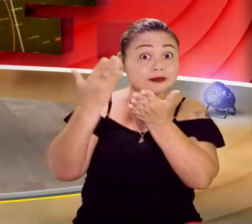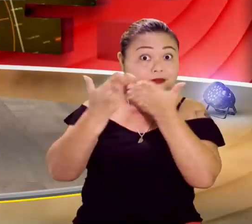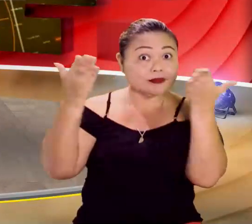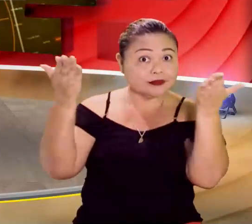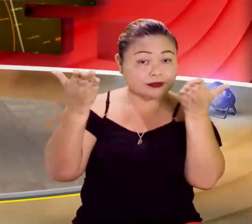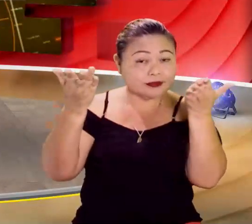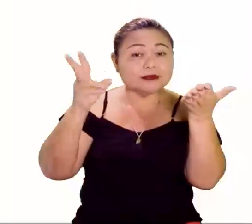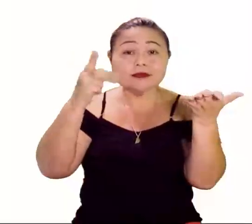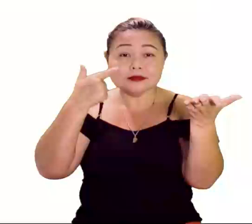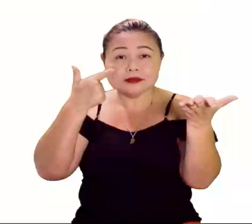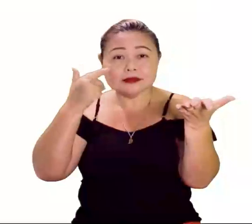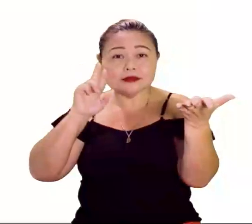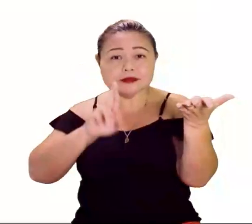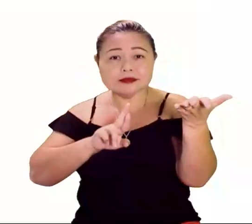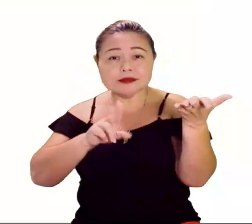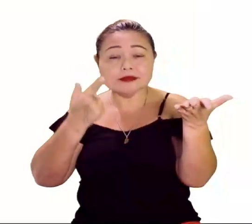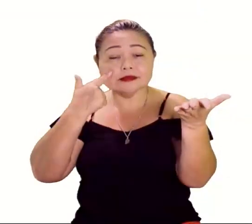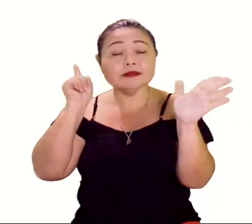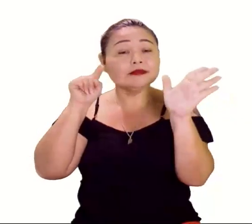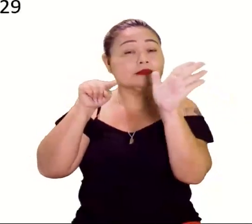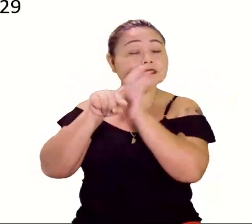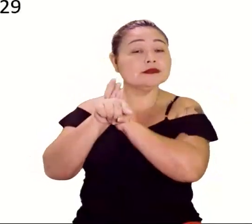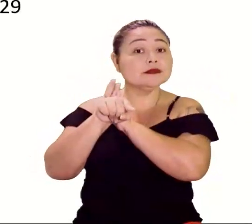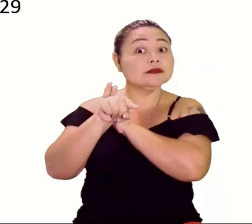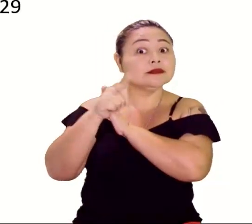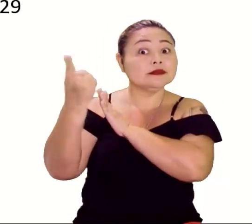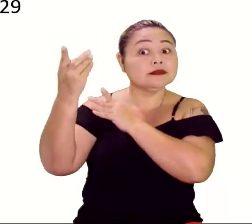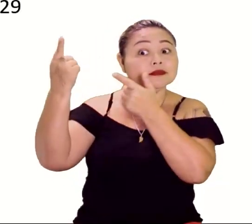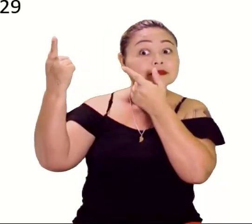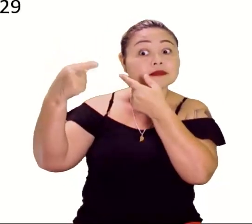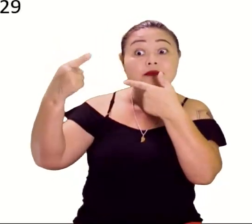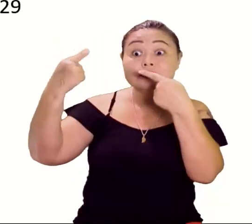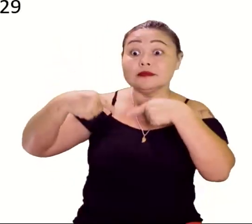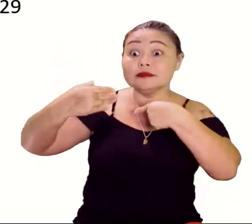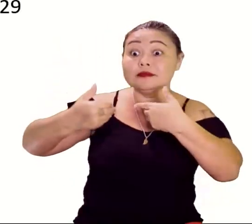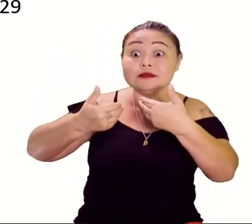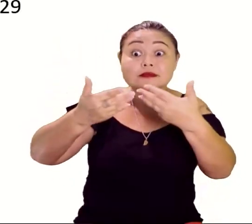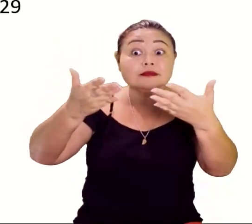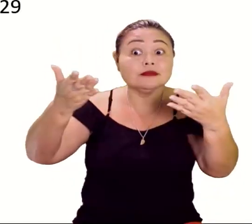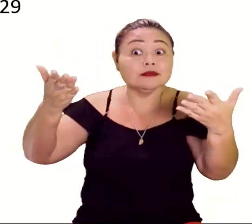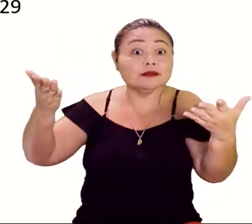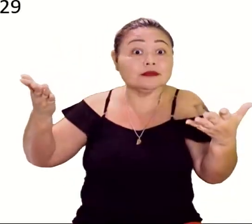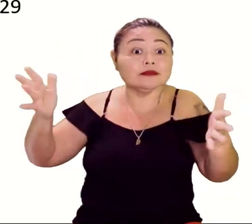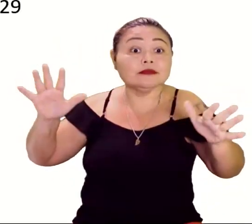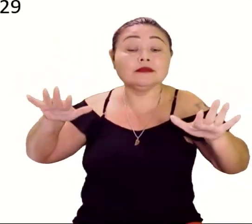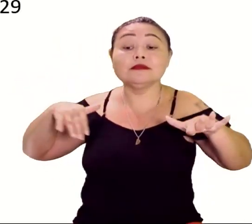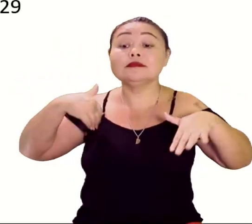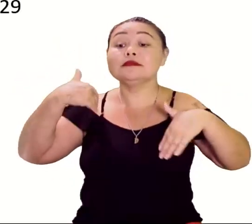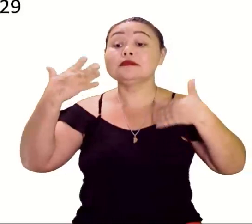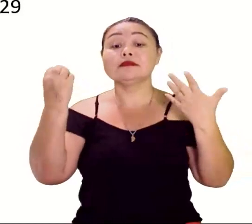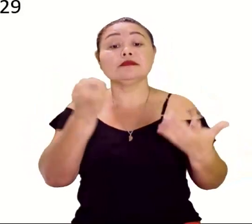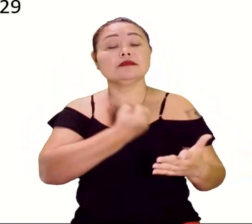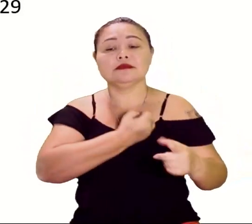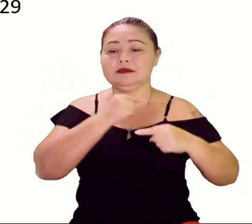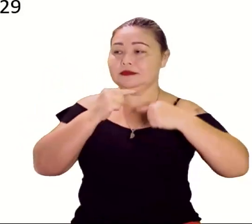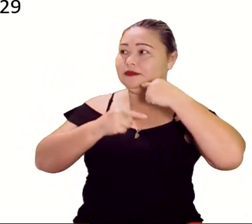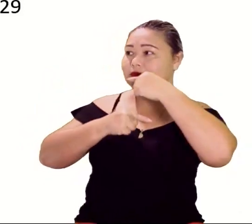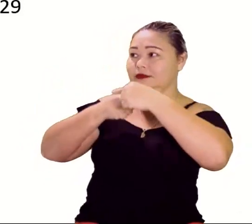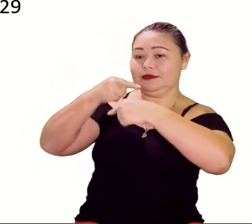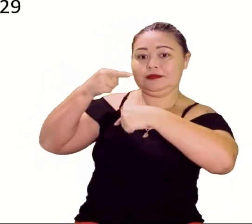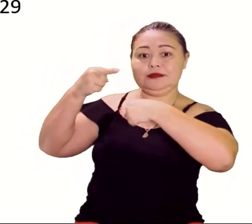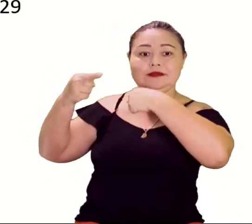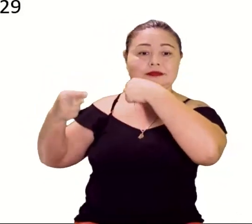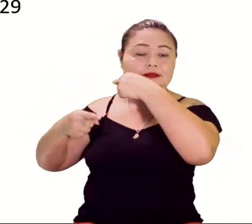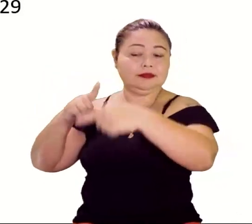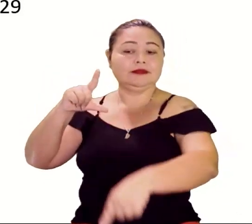hoje? Vamos lá, a resposta? Olha lá então. A pergunta era, tá lançado o desafio. Qual é o próximo número da